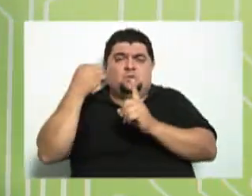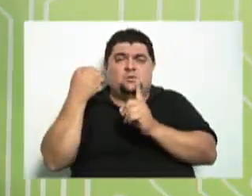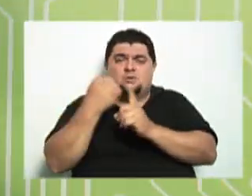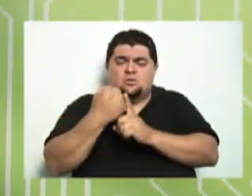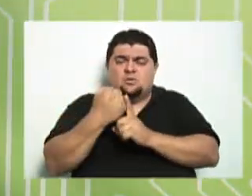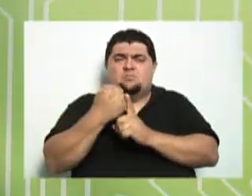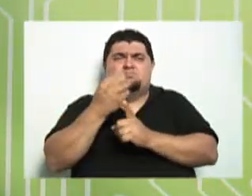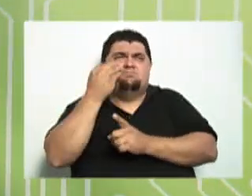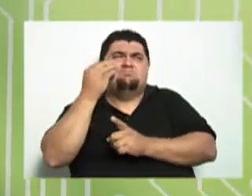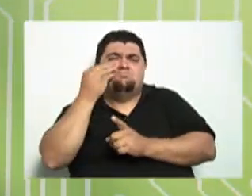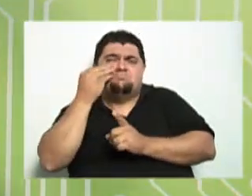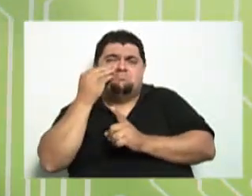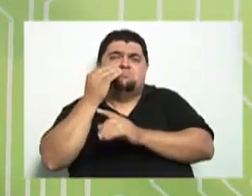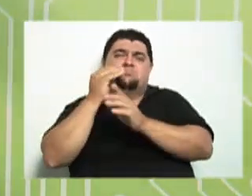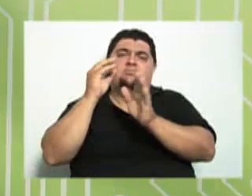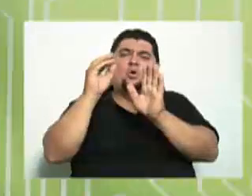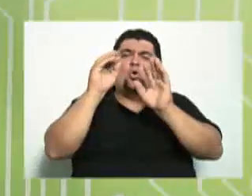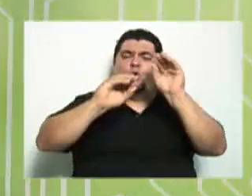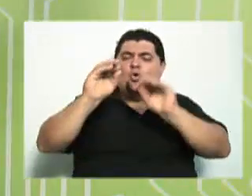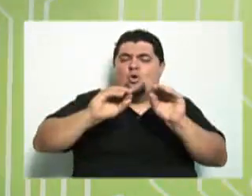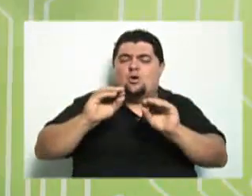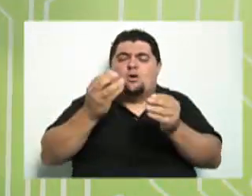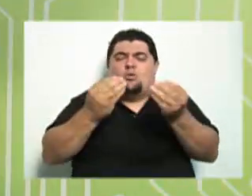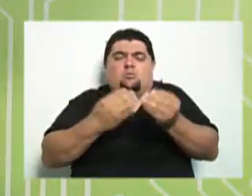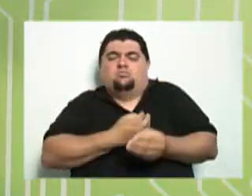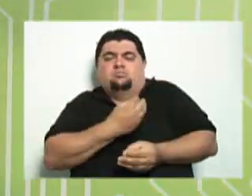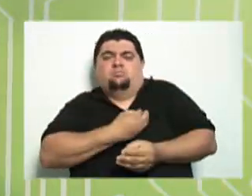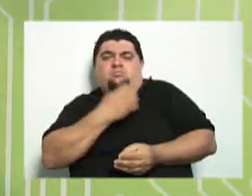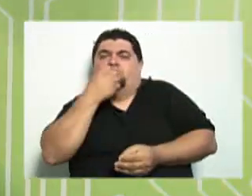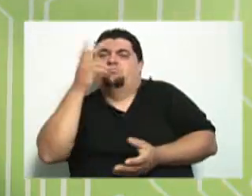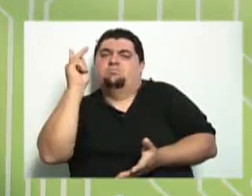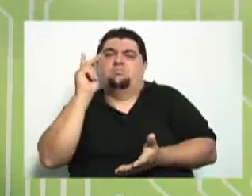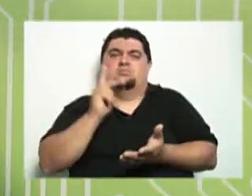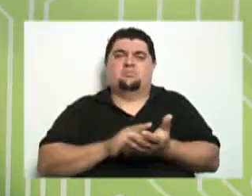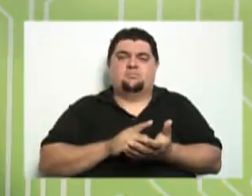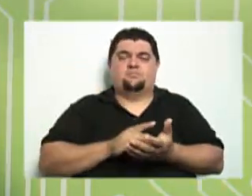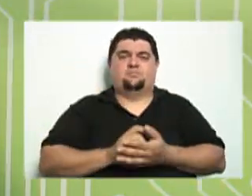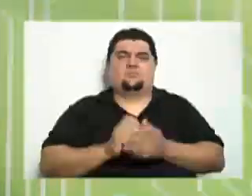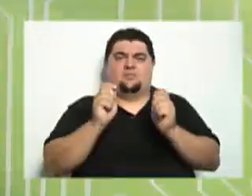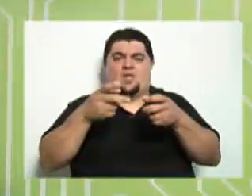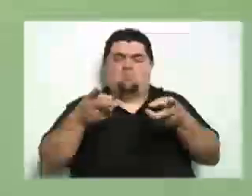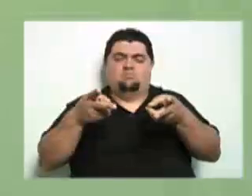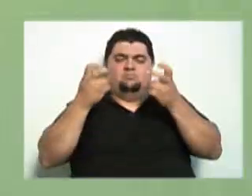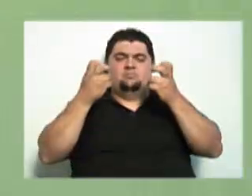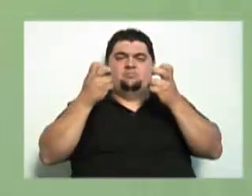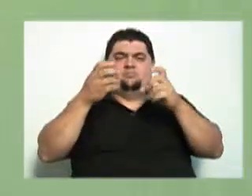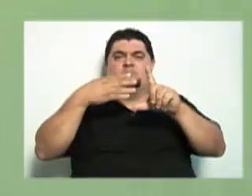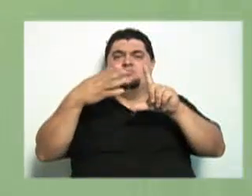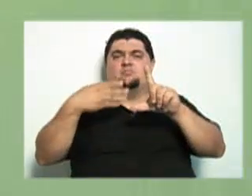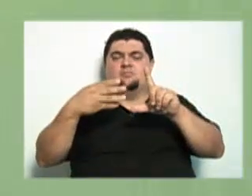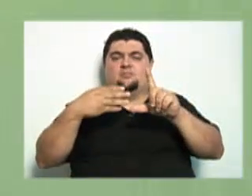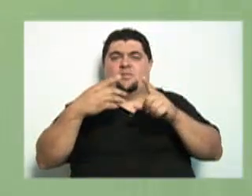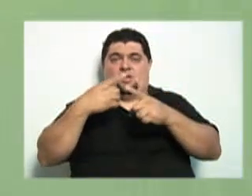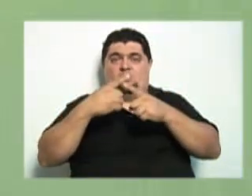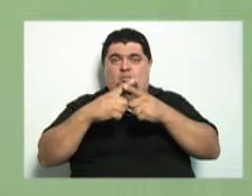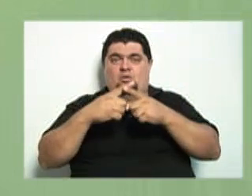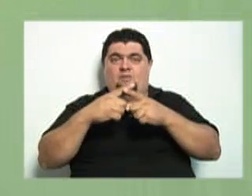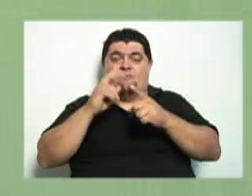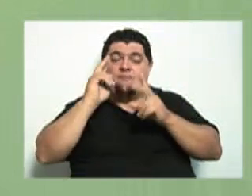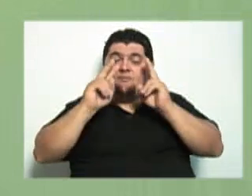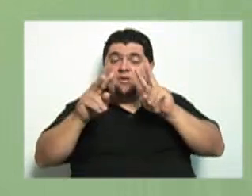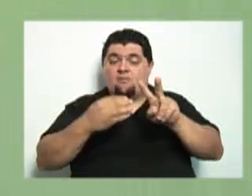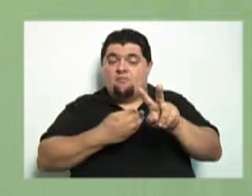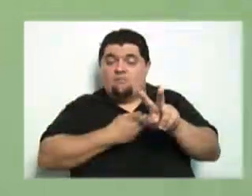tenta assinalar essa qualidade de vida. A gente vê que, a gente pode perceber ali no slide, para medir a qualidade de